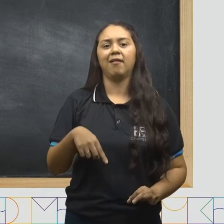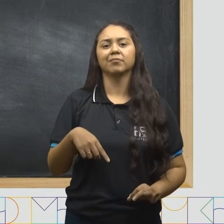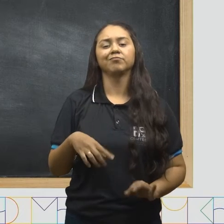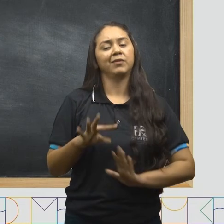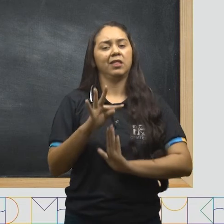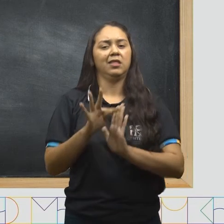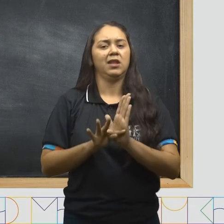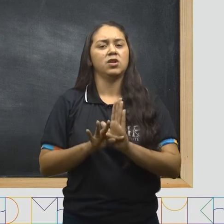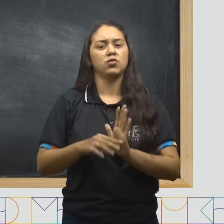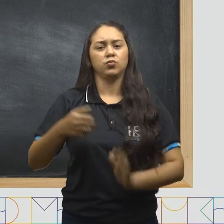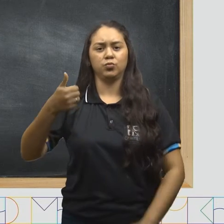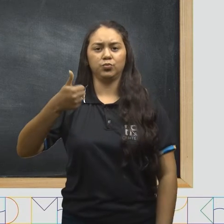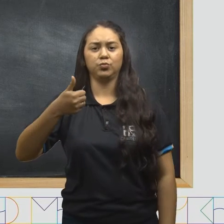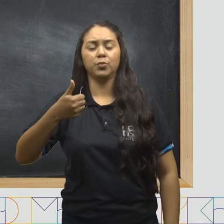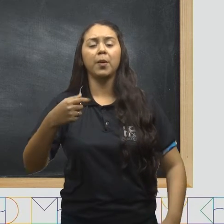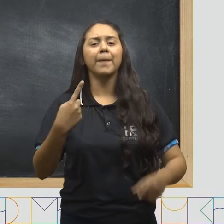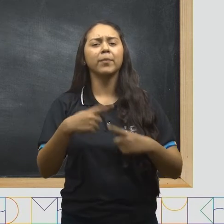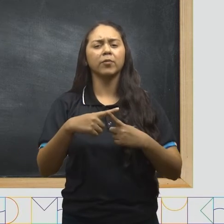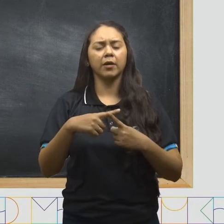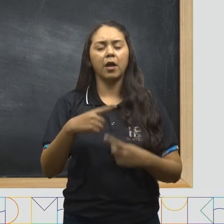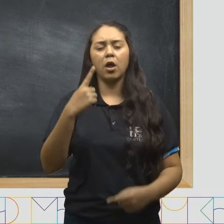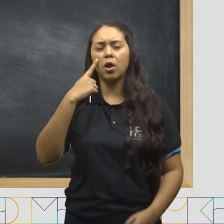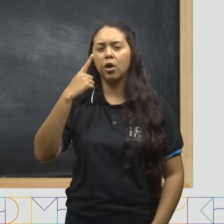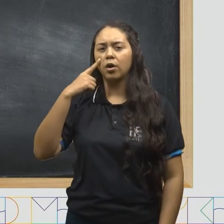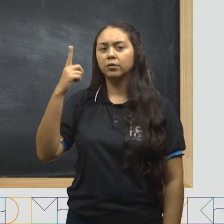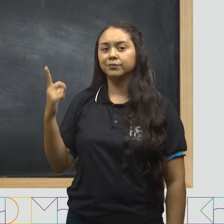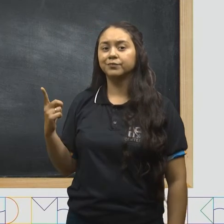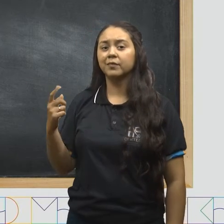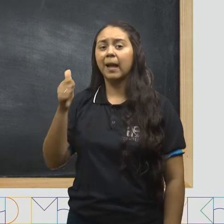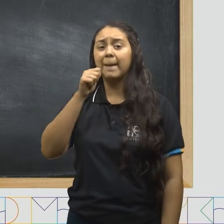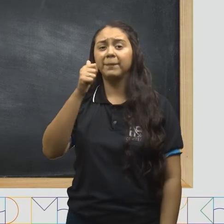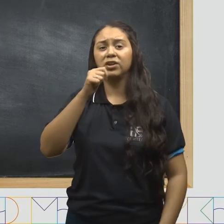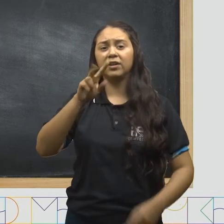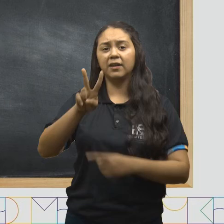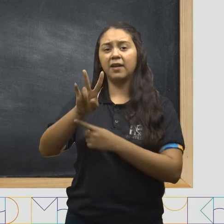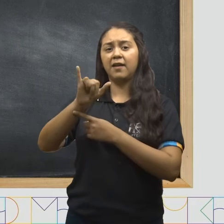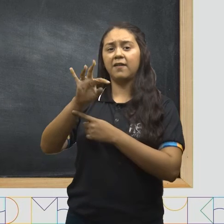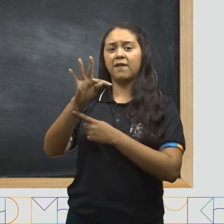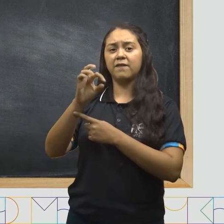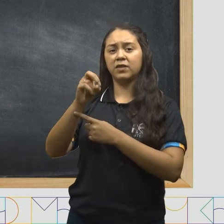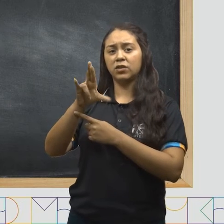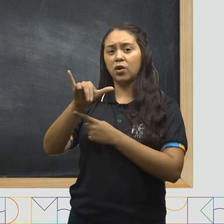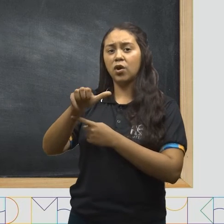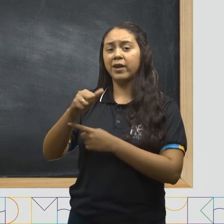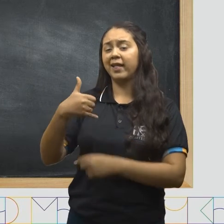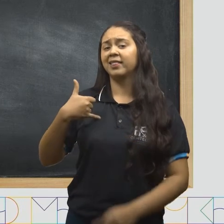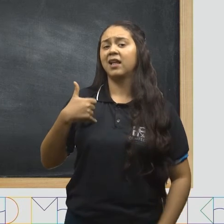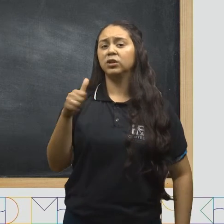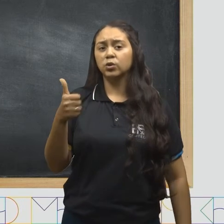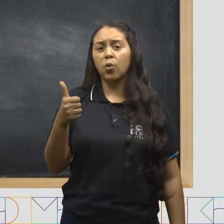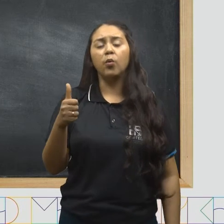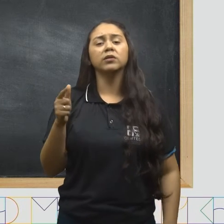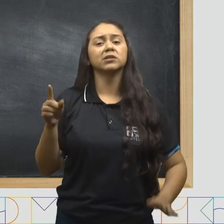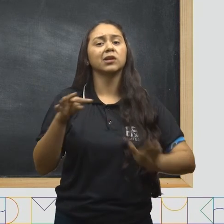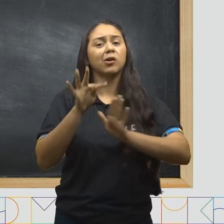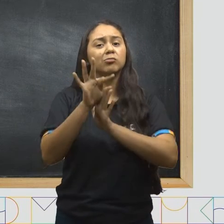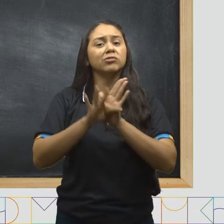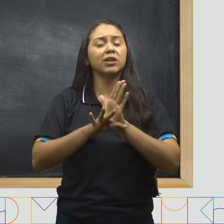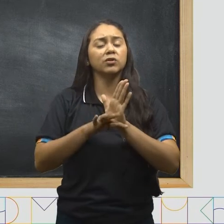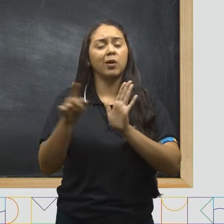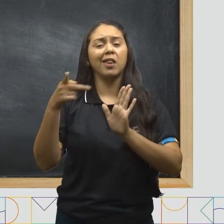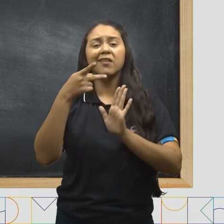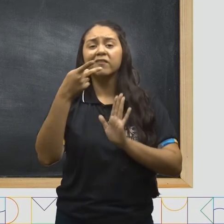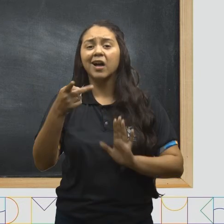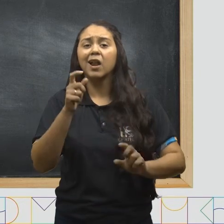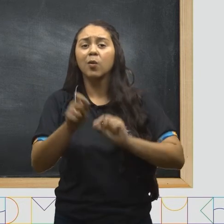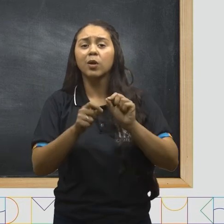resposta correta é o texto 1. Observe, a Vitória, de 11 anos, Através deste